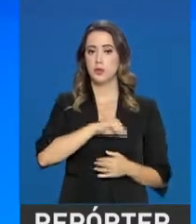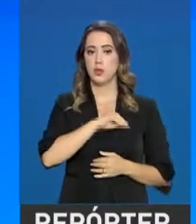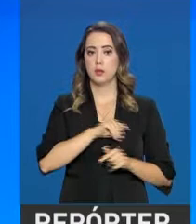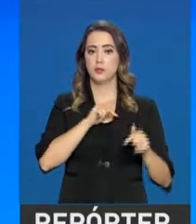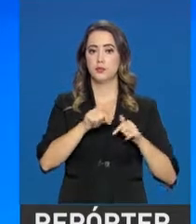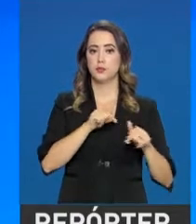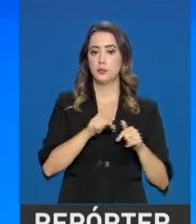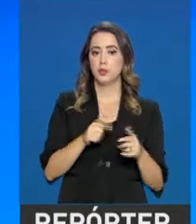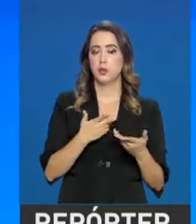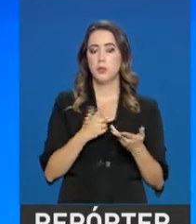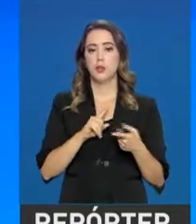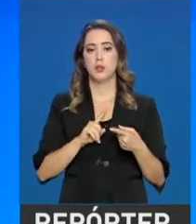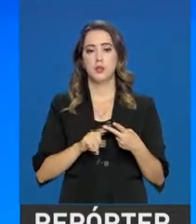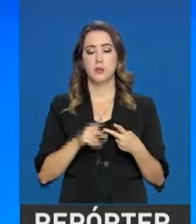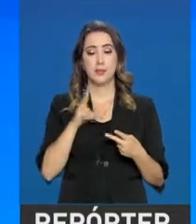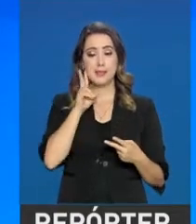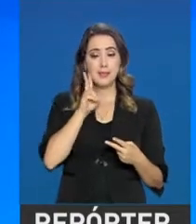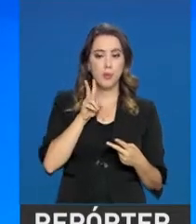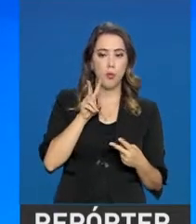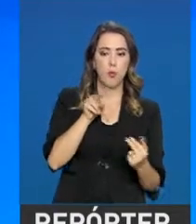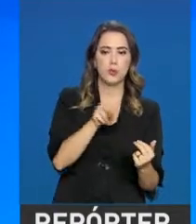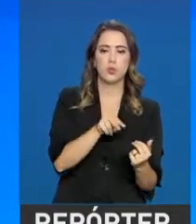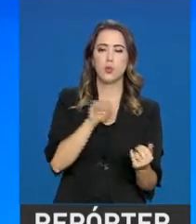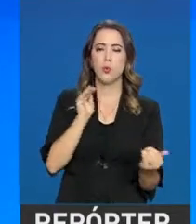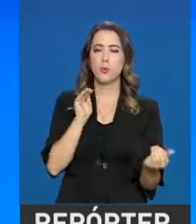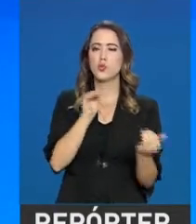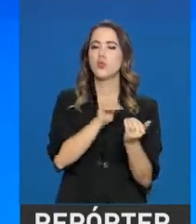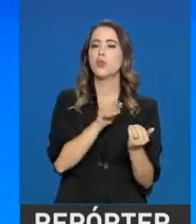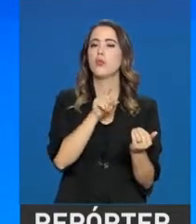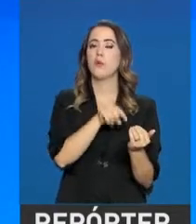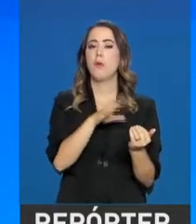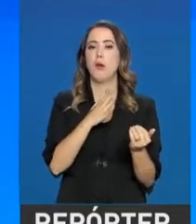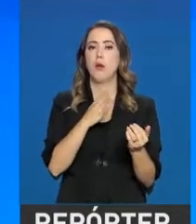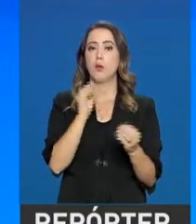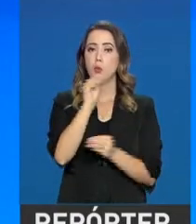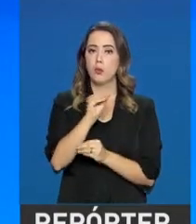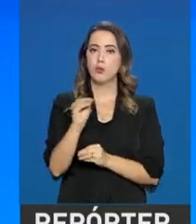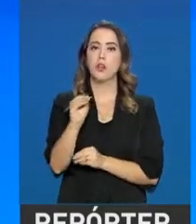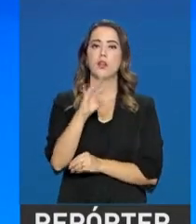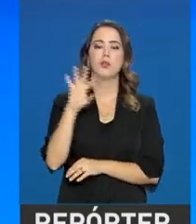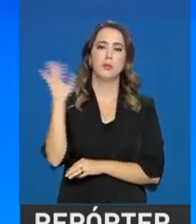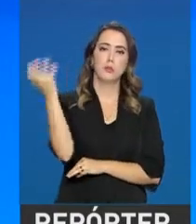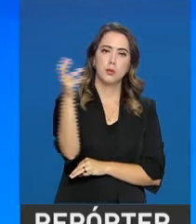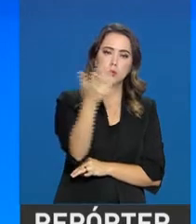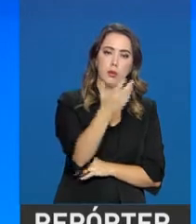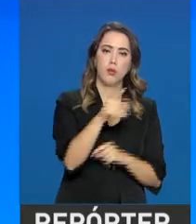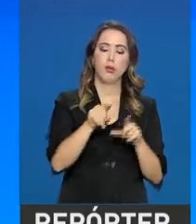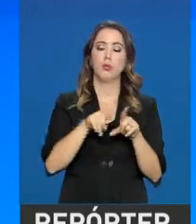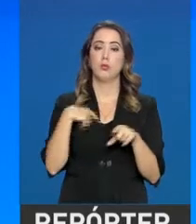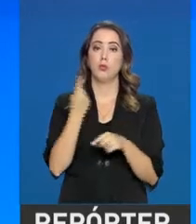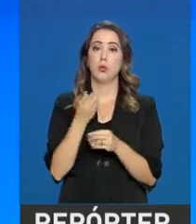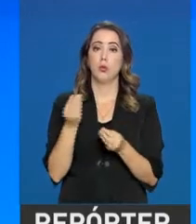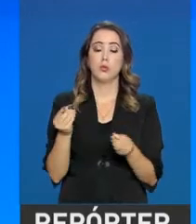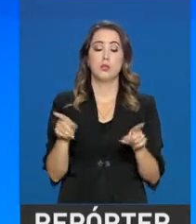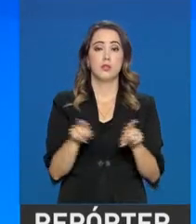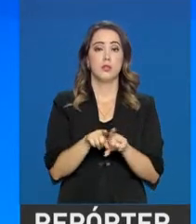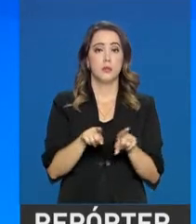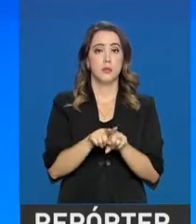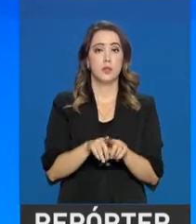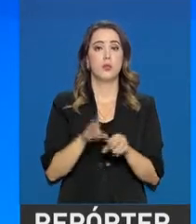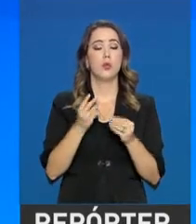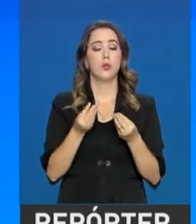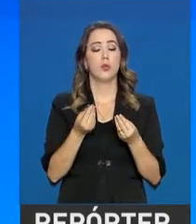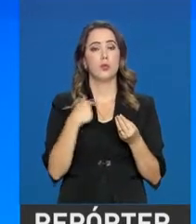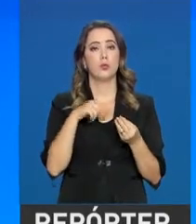sempre com os olhos postos na sustentabilidade. Nesse espaço, incluímos a segurança